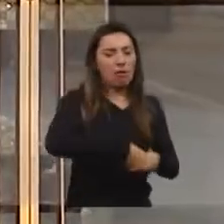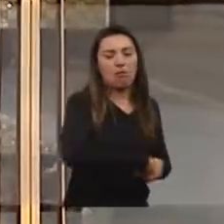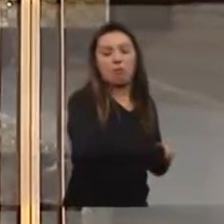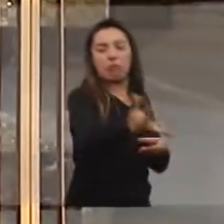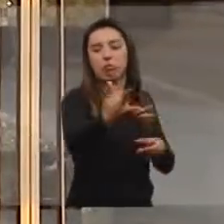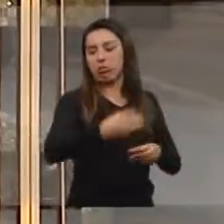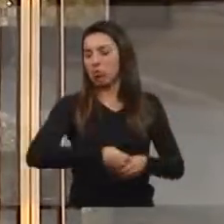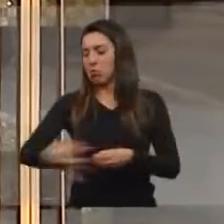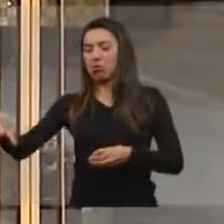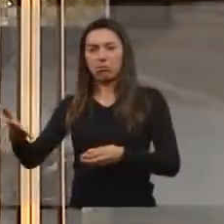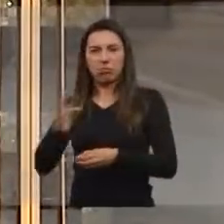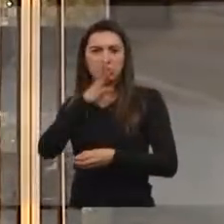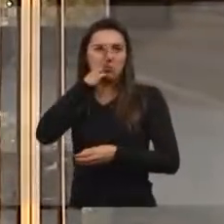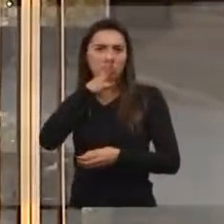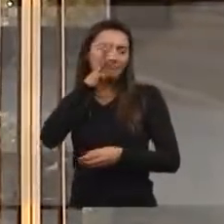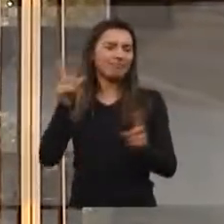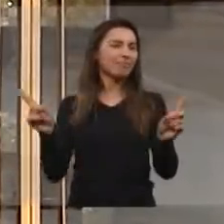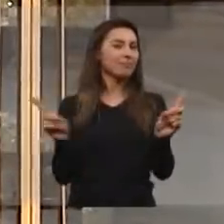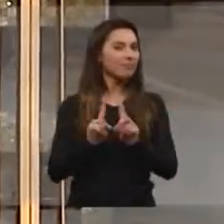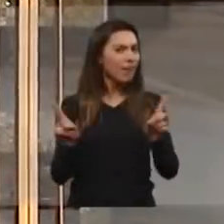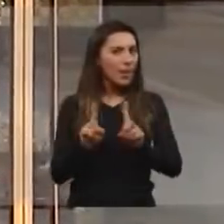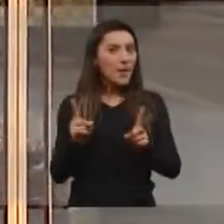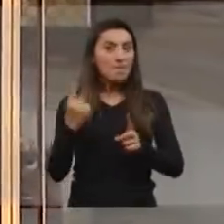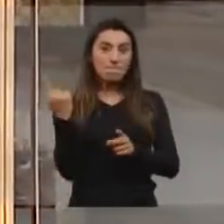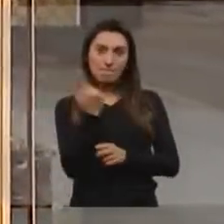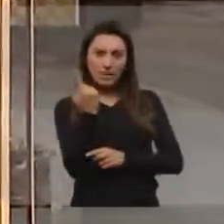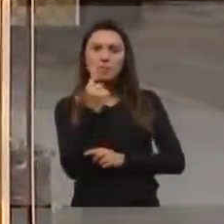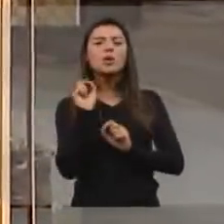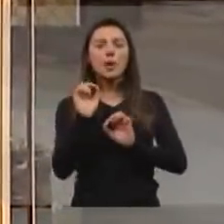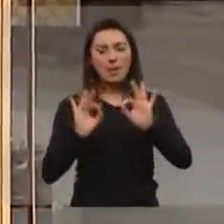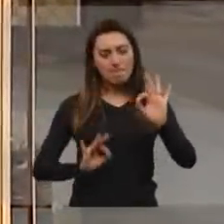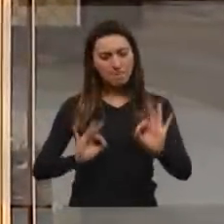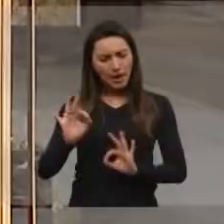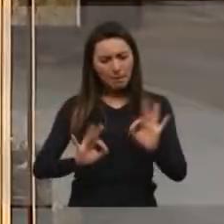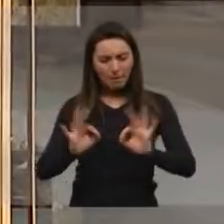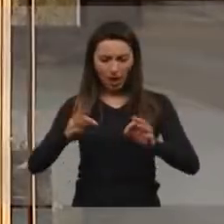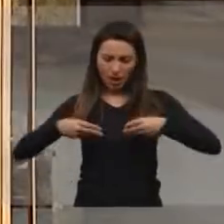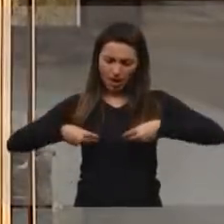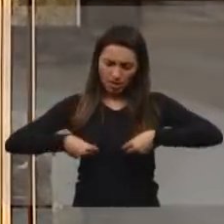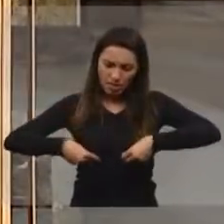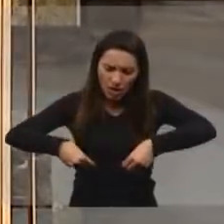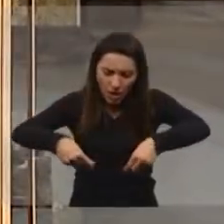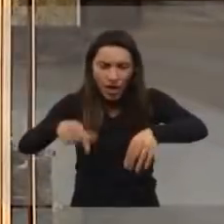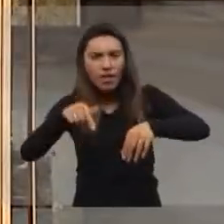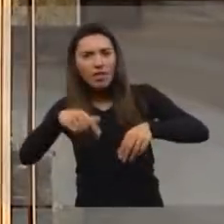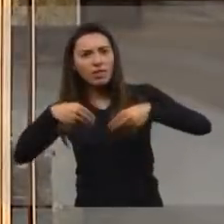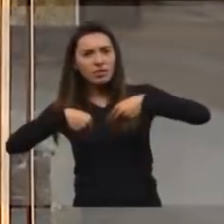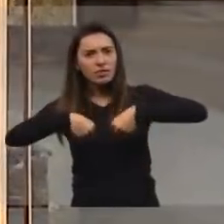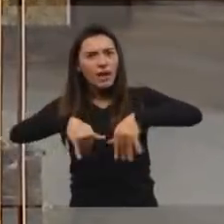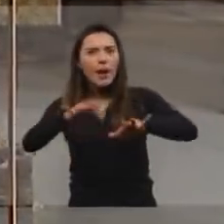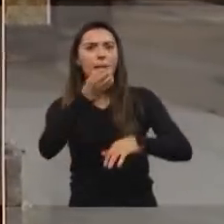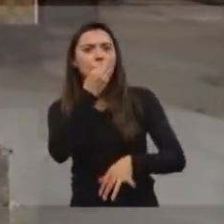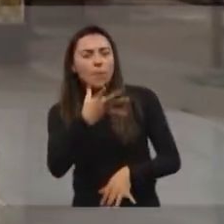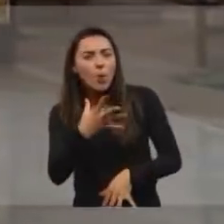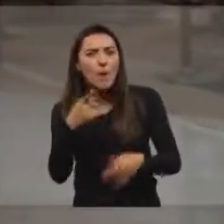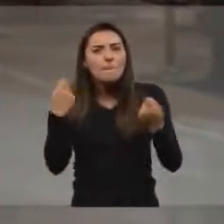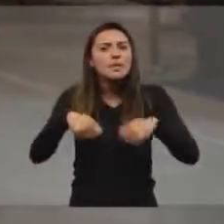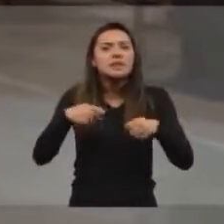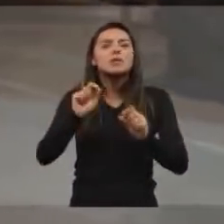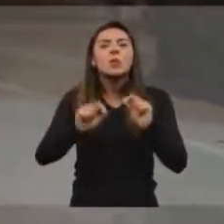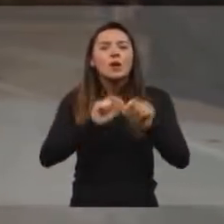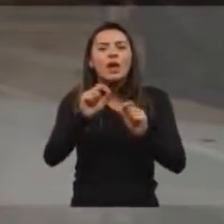de qualquer jeito se primeiro ara ver se tem fertilizantes ver se tem condições